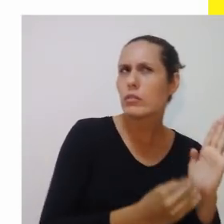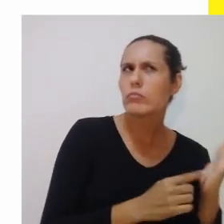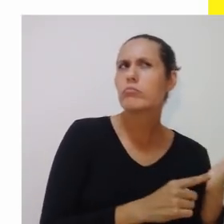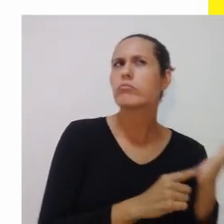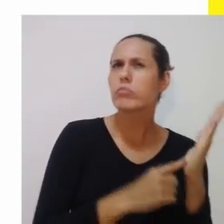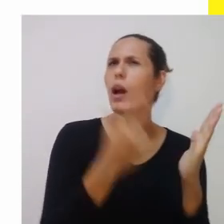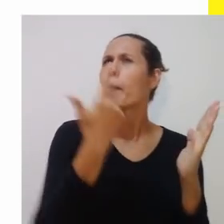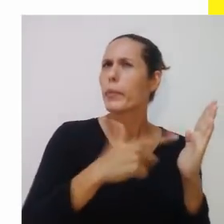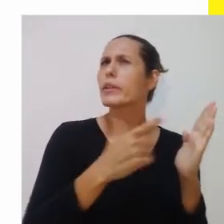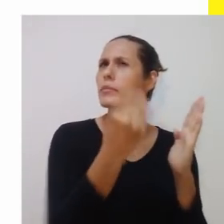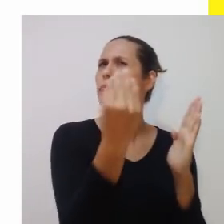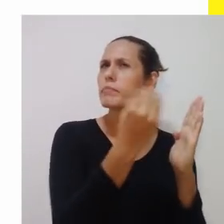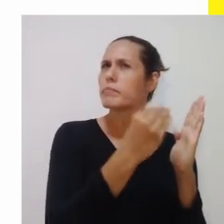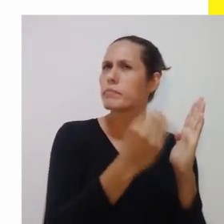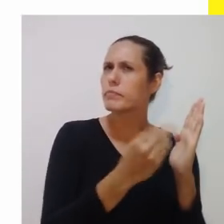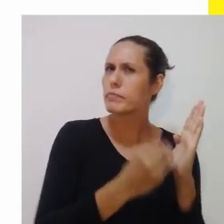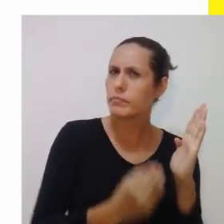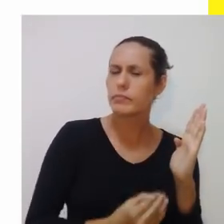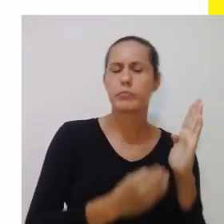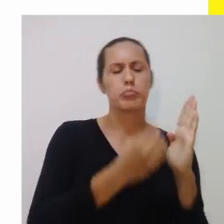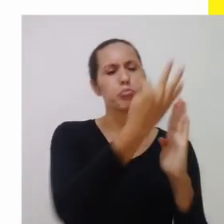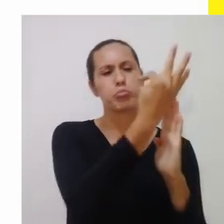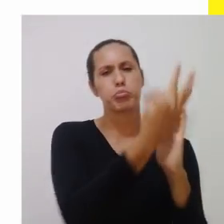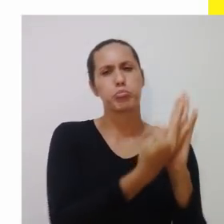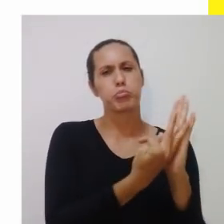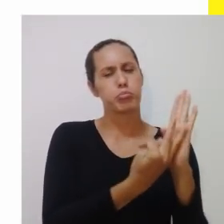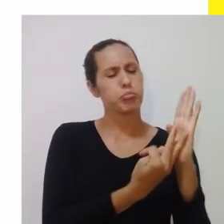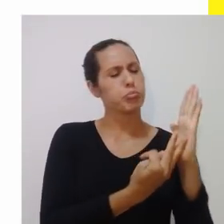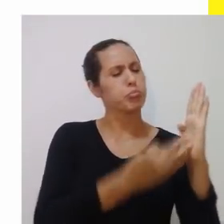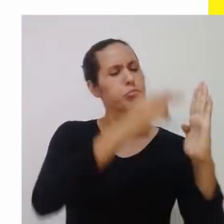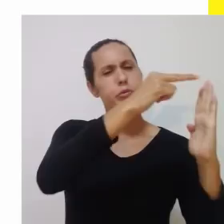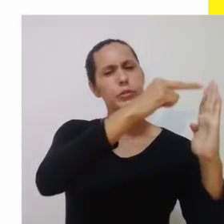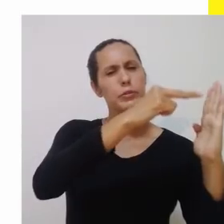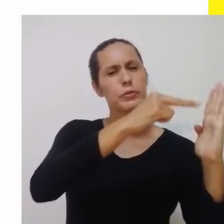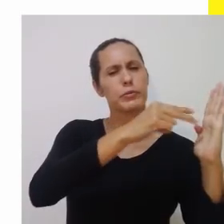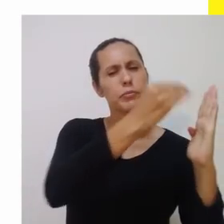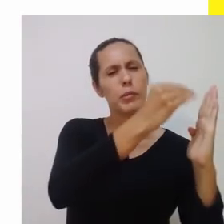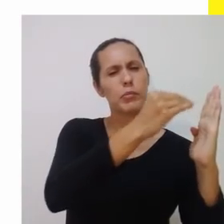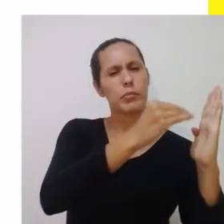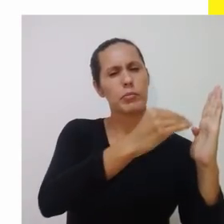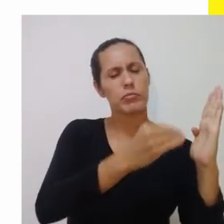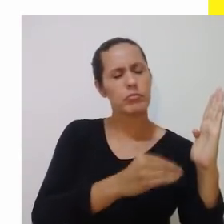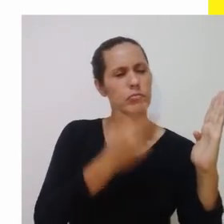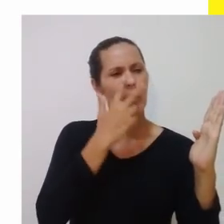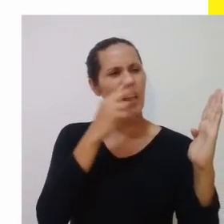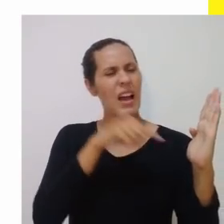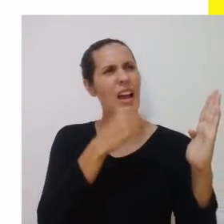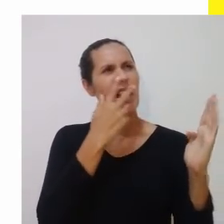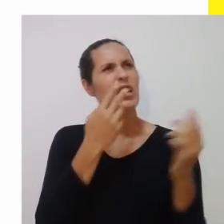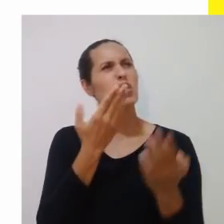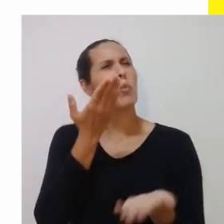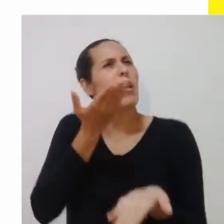palavras repetidas durante no decorrer dos seus parágrafos,